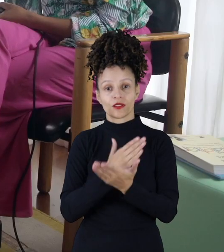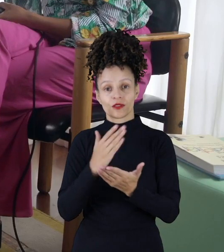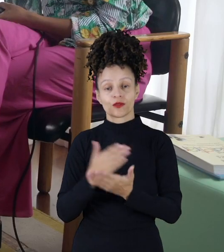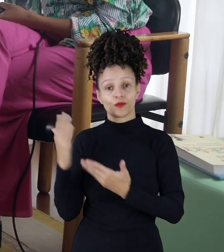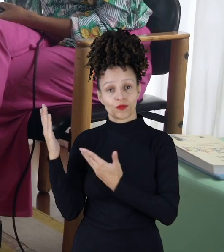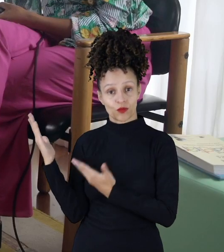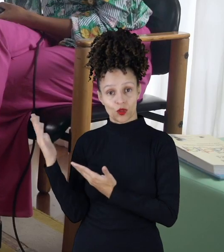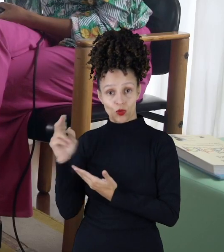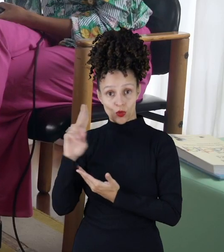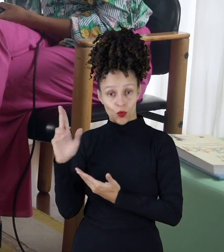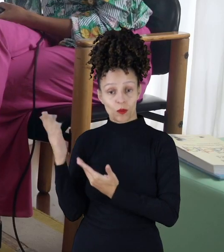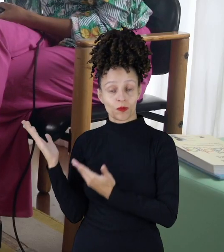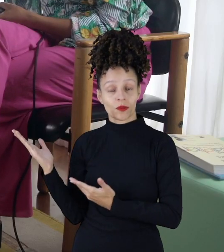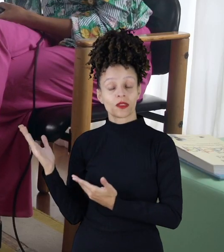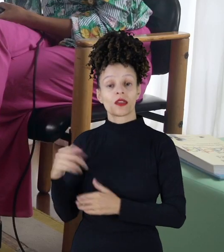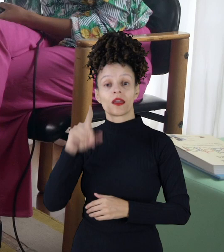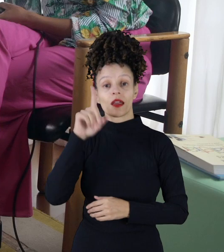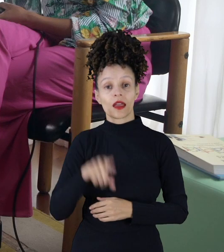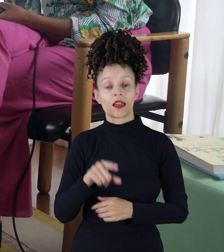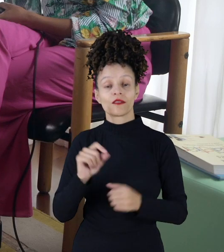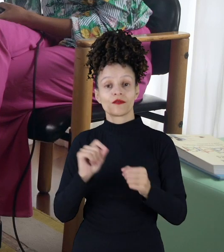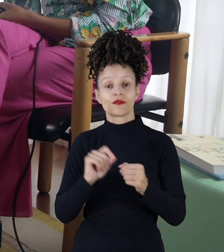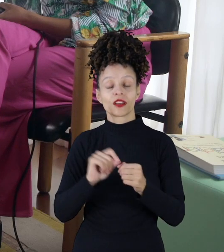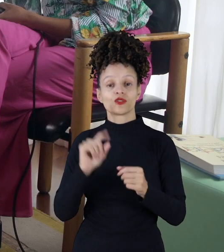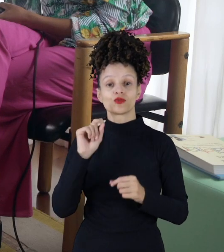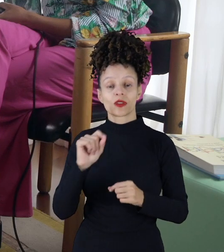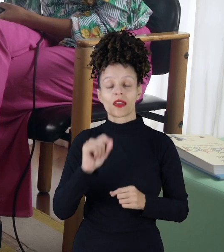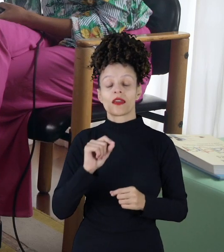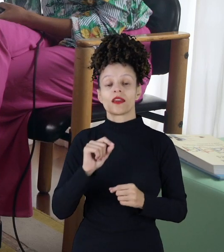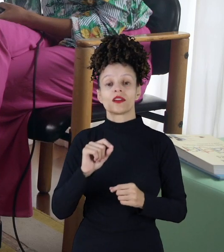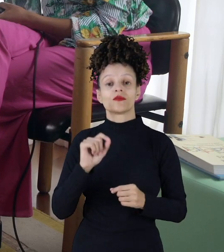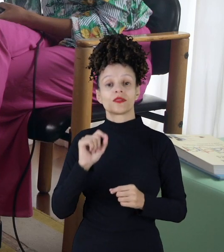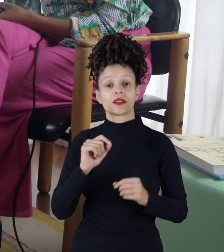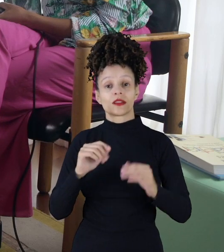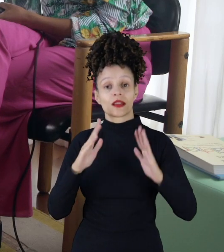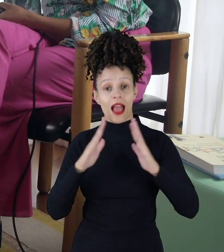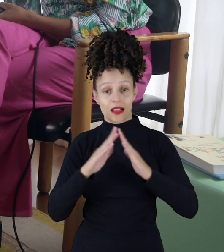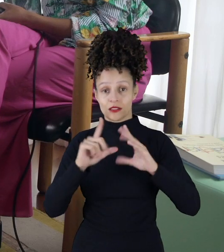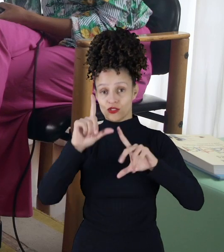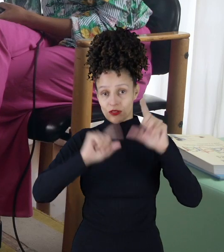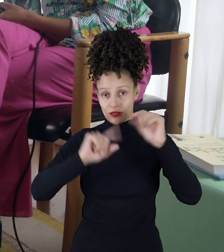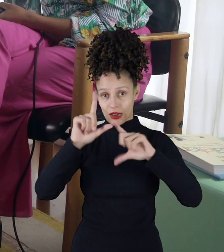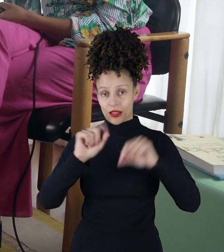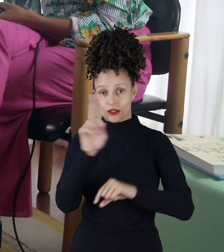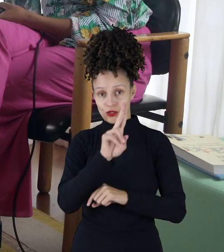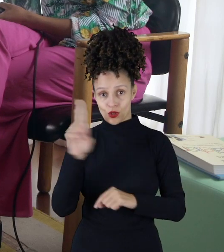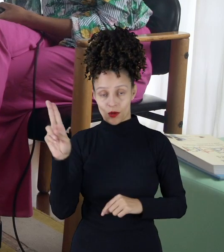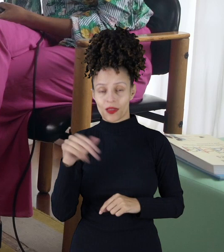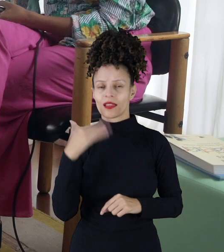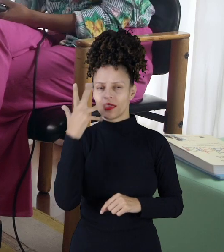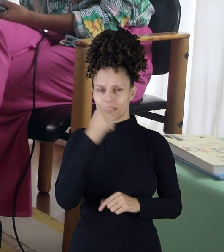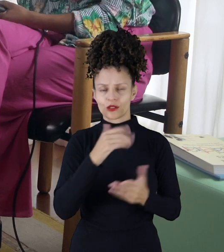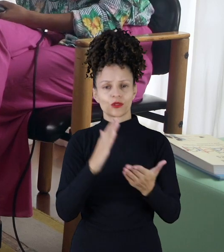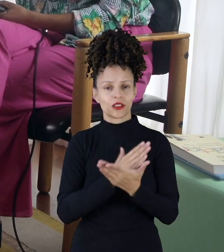eu recomendo um livro do Javier Naranjo. Ele fez uma compilação, é lindo, né? Se chama Casa de